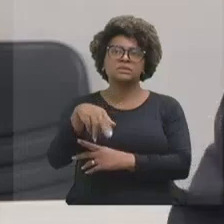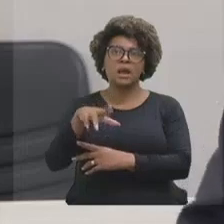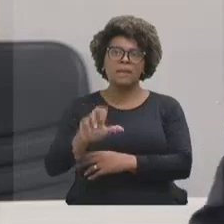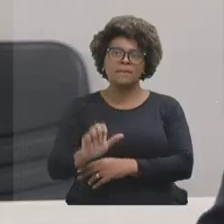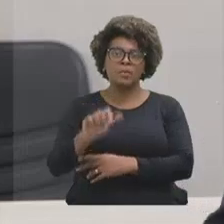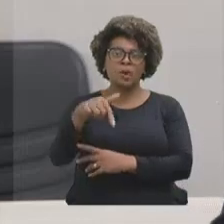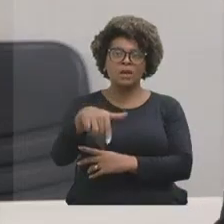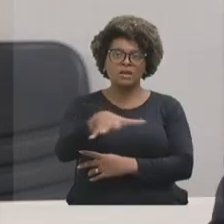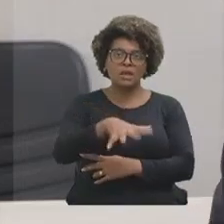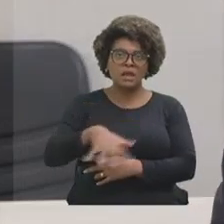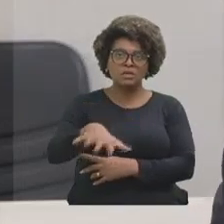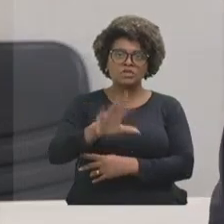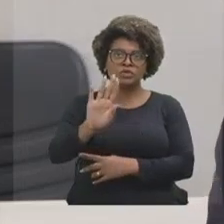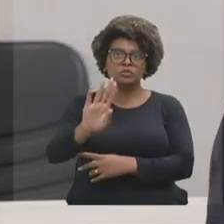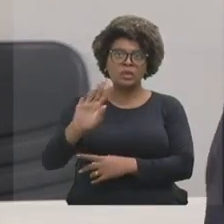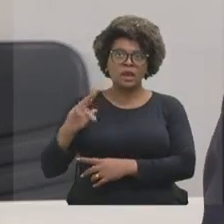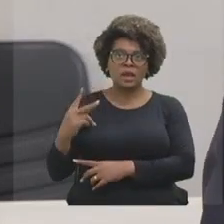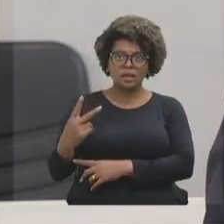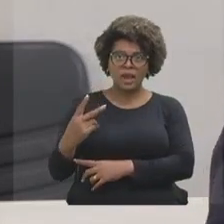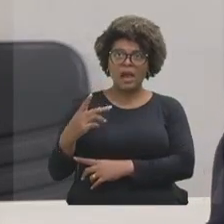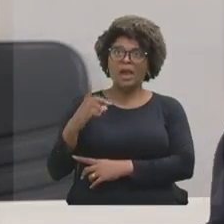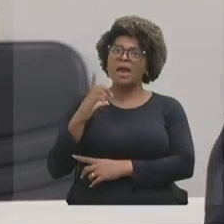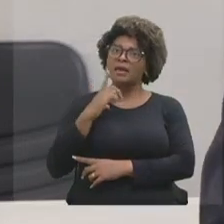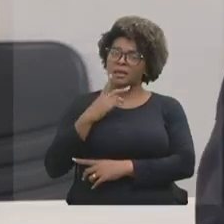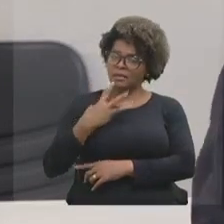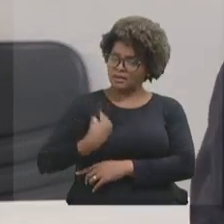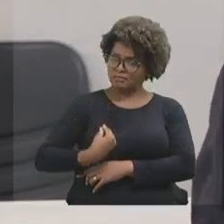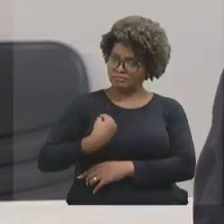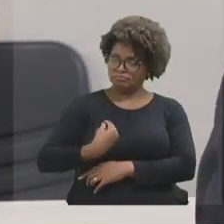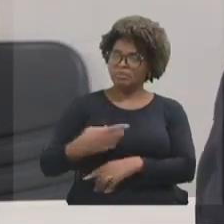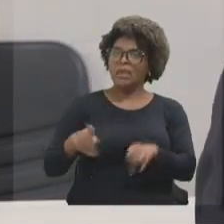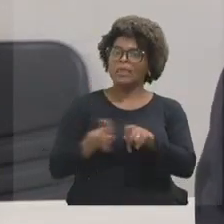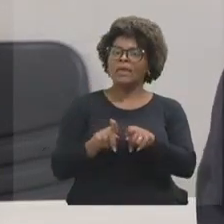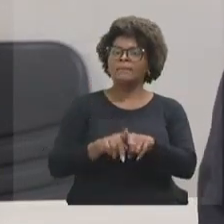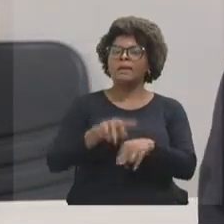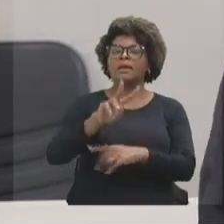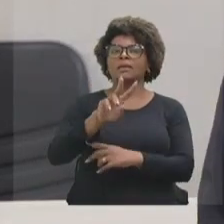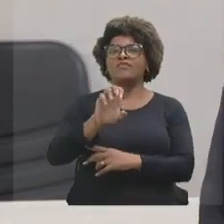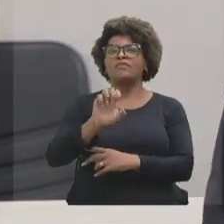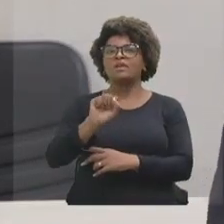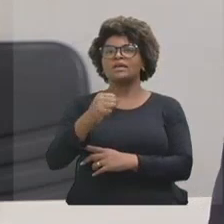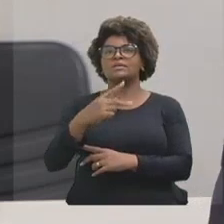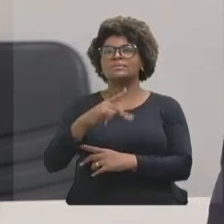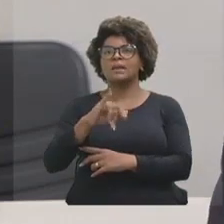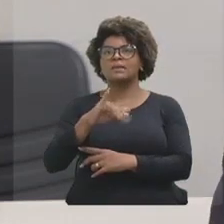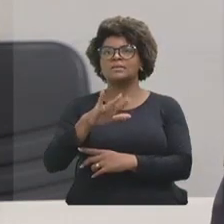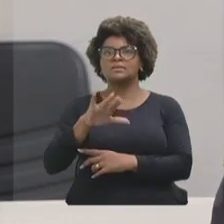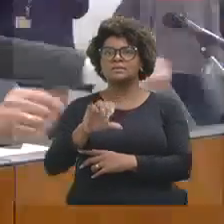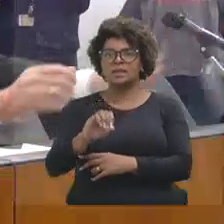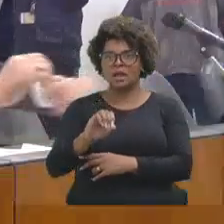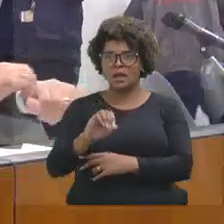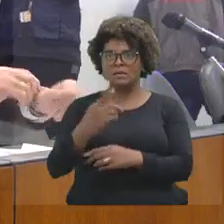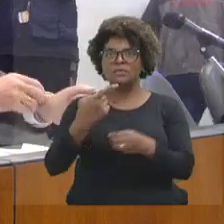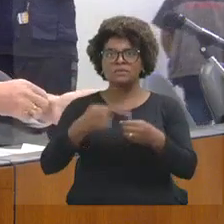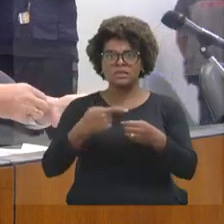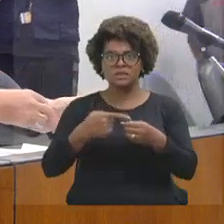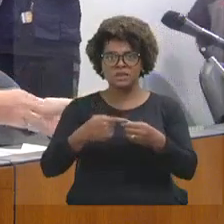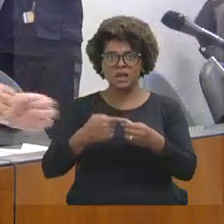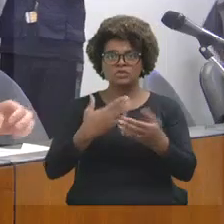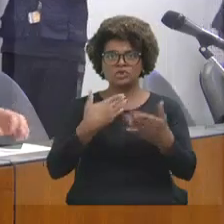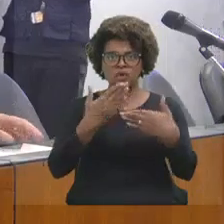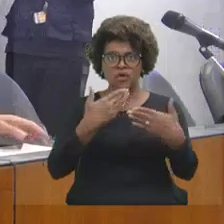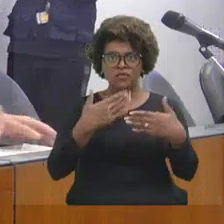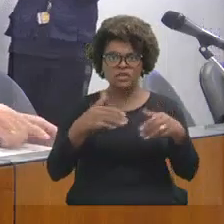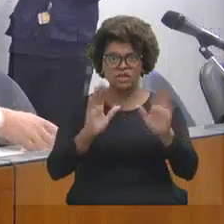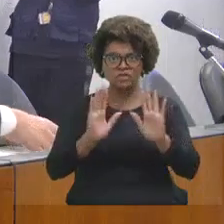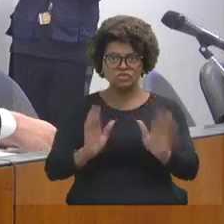que aí pega a Vespasiano viu deputada Nayara então conversei com o Danilo ontem ele já deu ok que vai fazer isso agora então nós